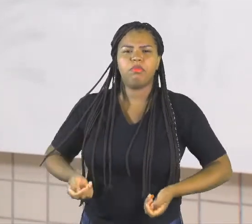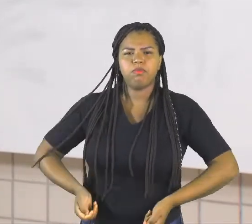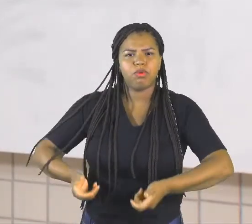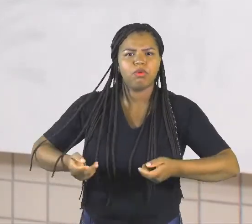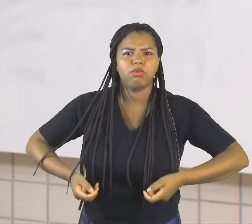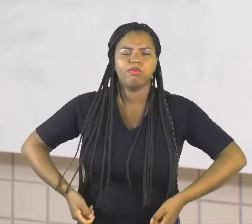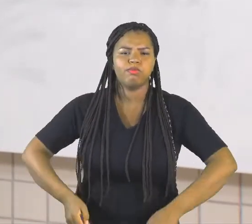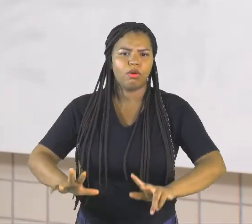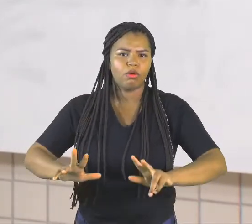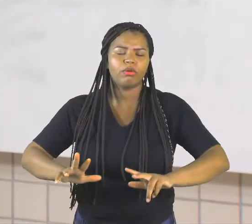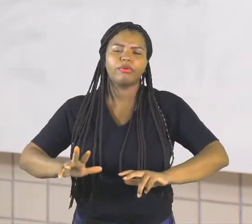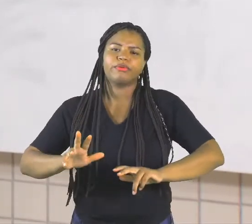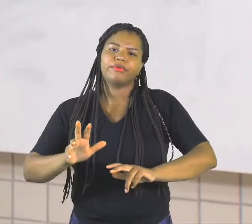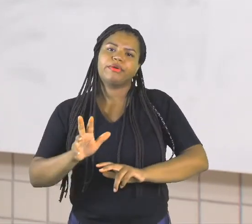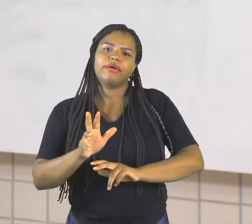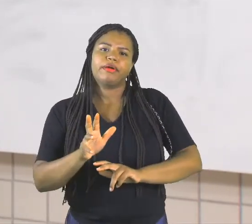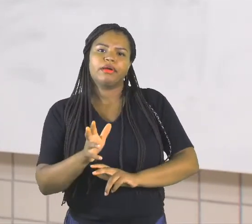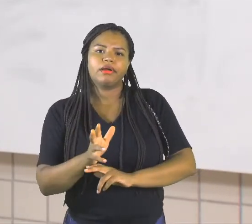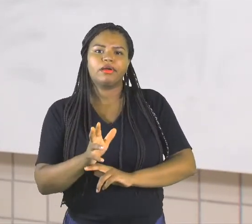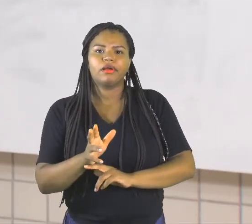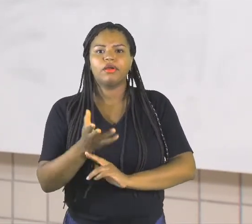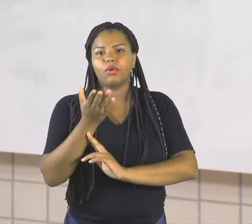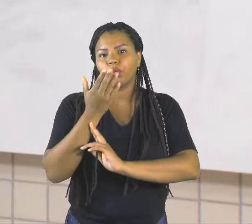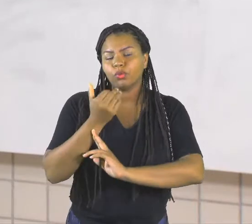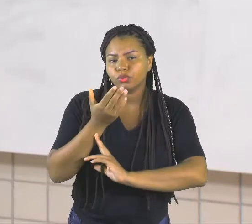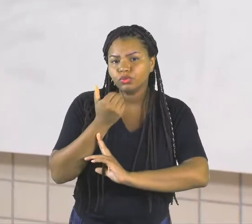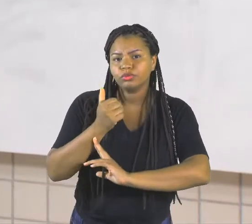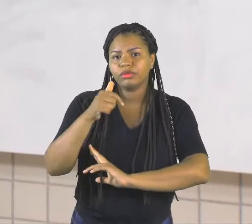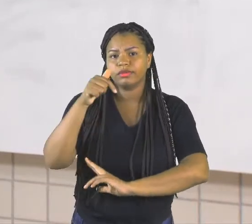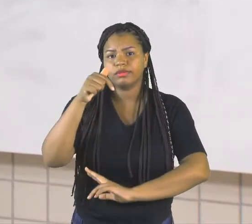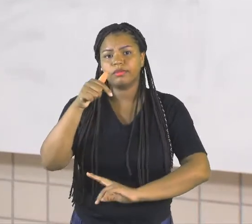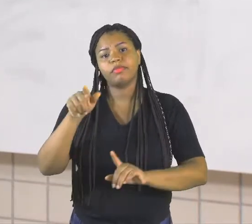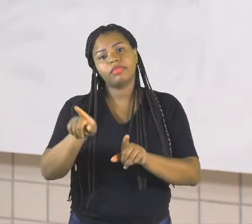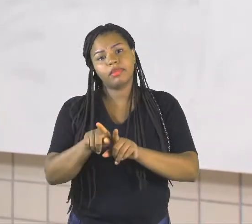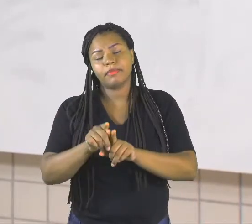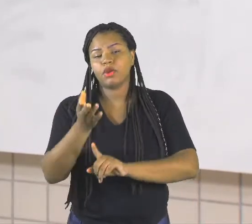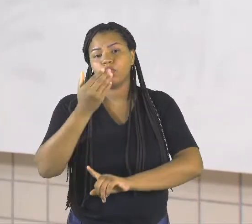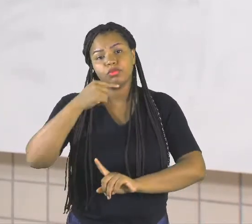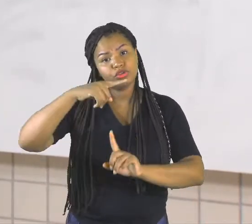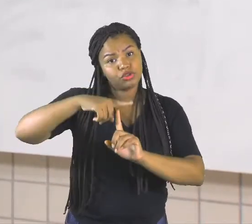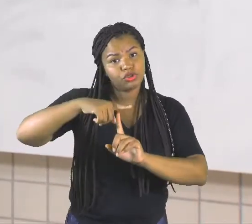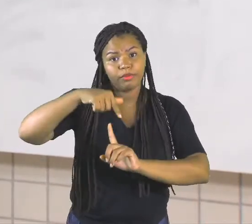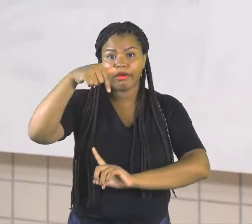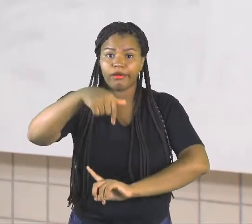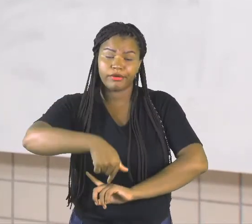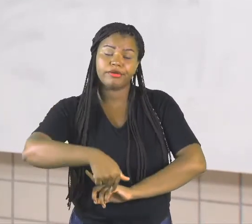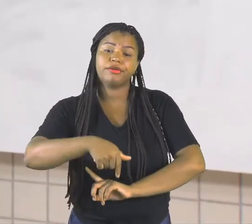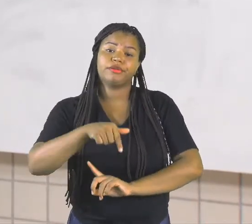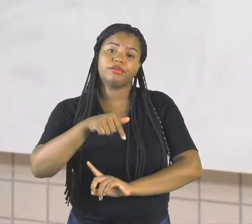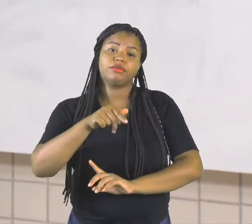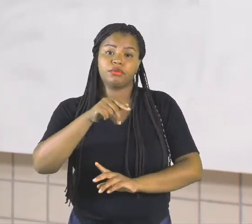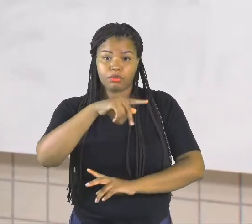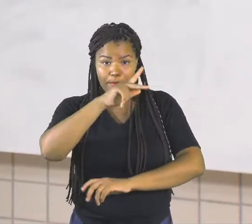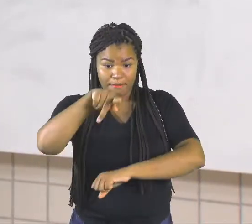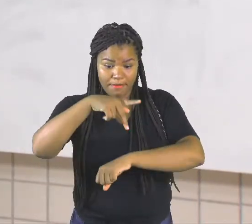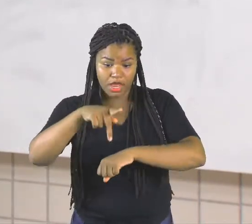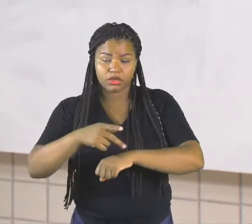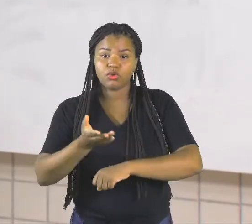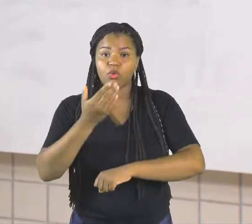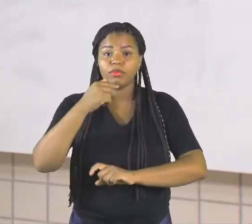sobre comidas típicas aqui do nosso país, as comidas típicas de cada região.